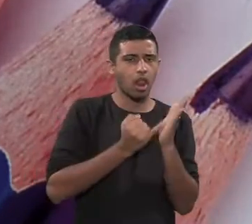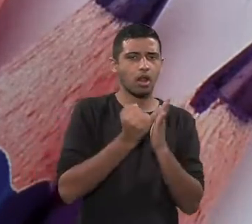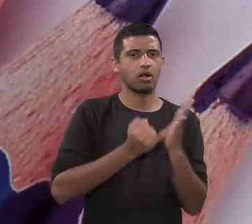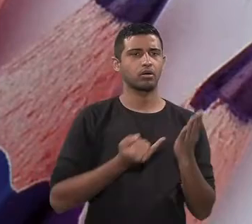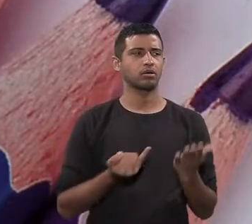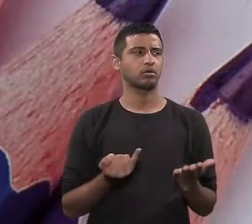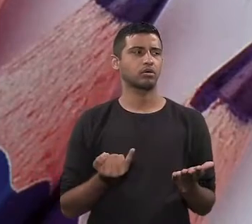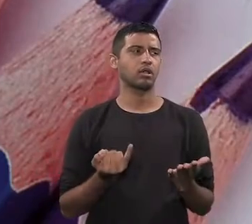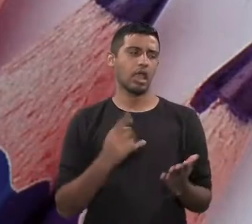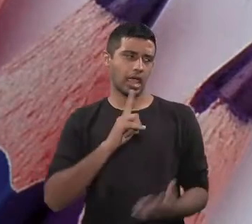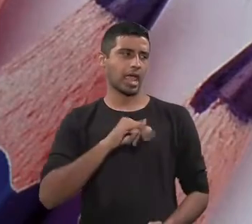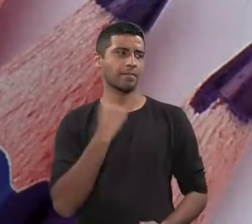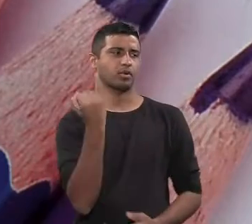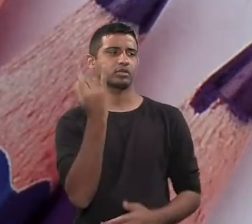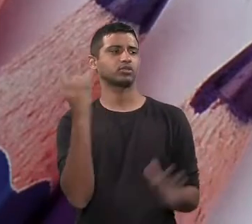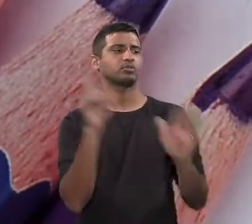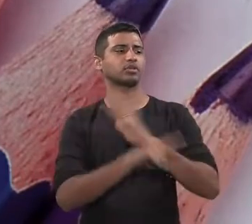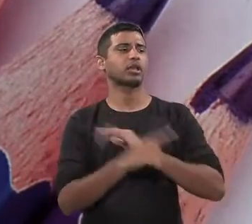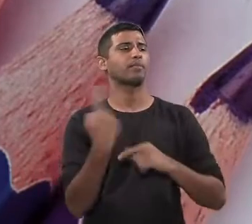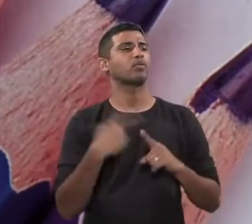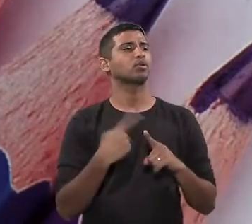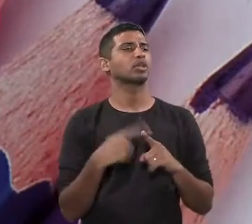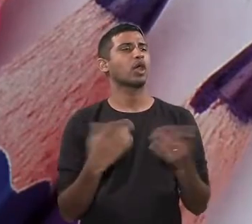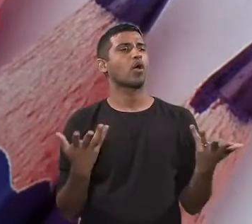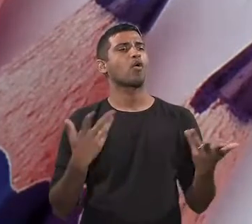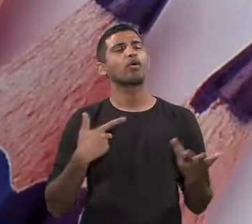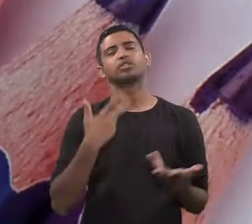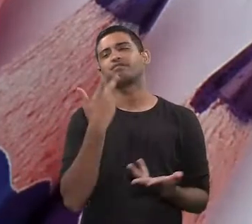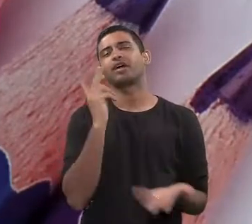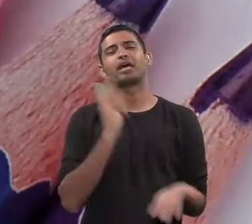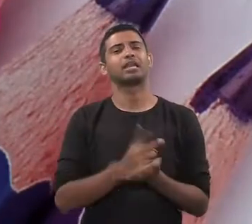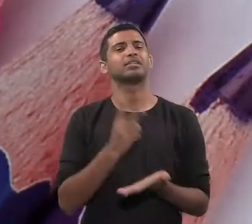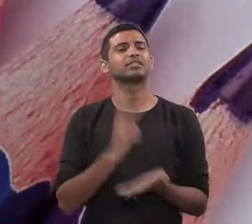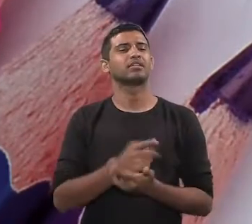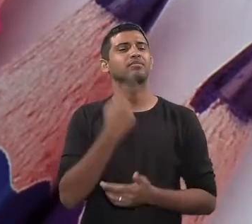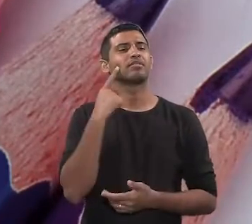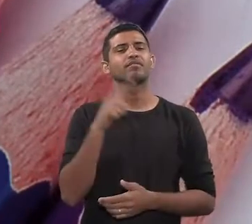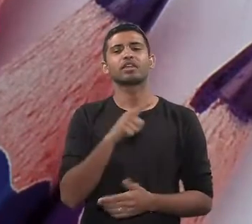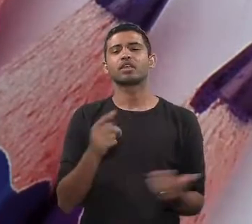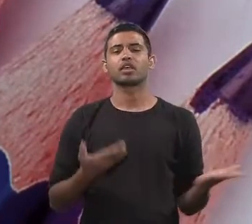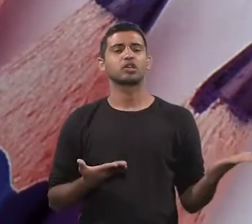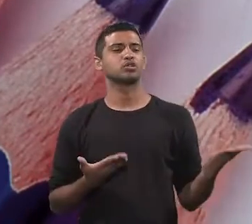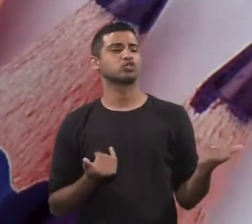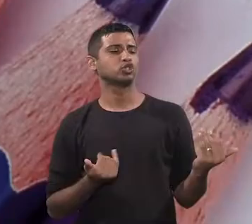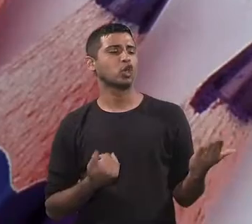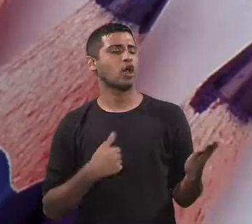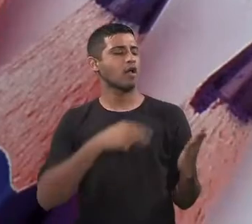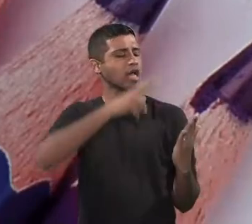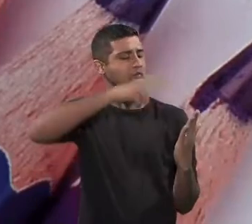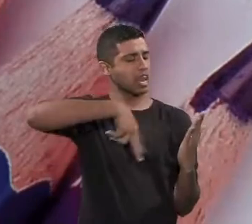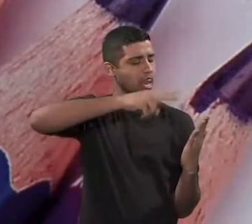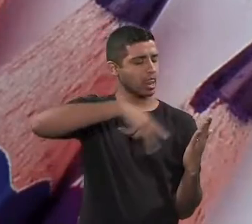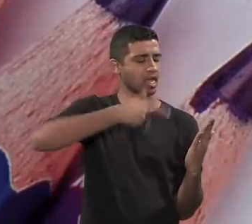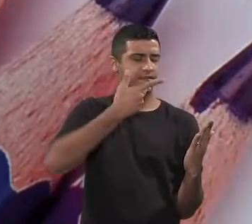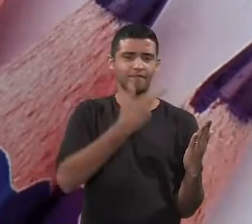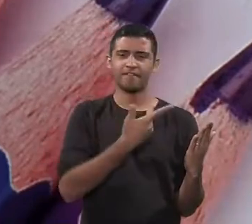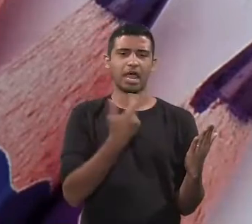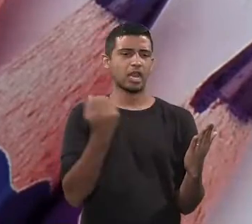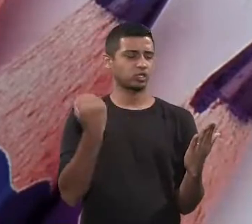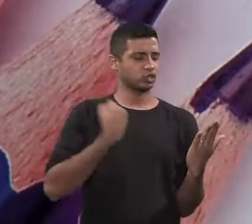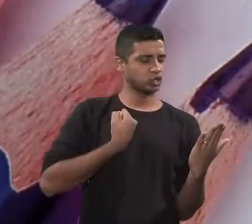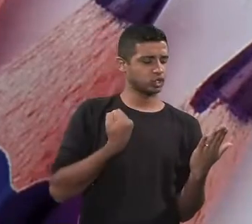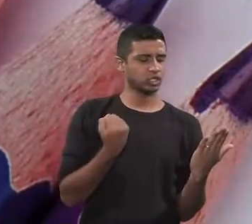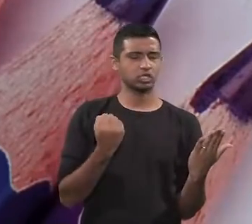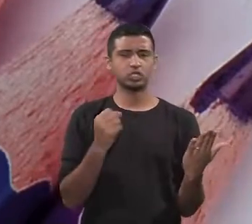essa pergunta é tão pertinente agora, porque a gente está num momento que se fala muito de jovem lendo coisas sobre